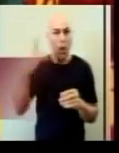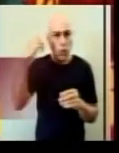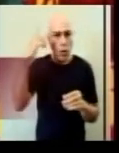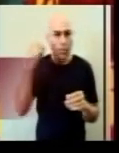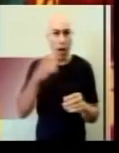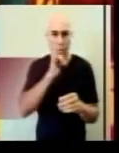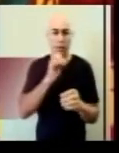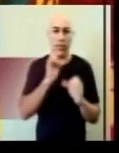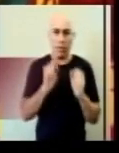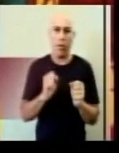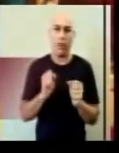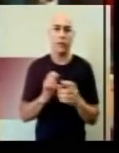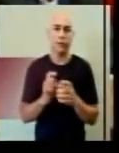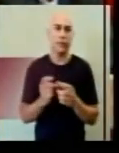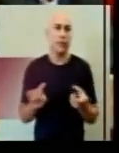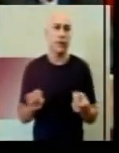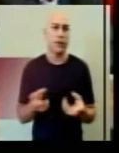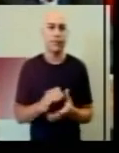normalmente.